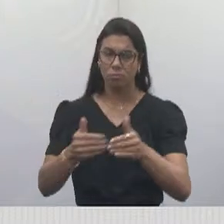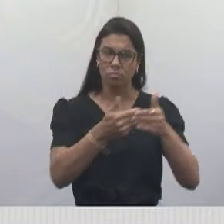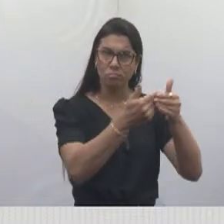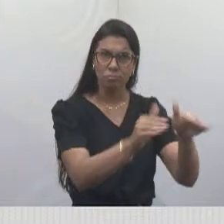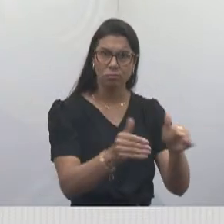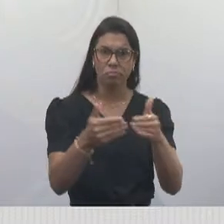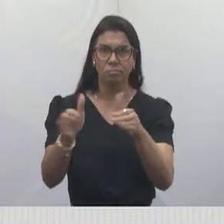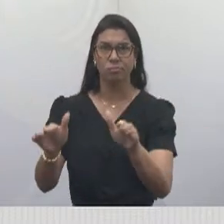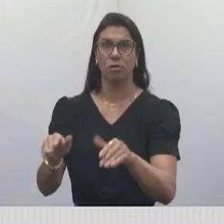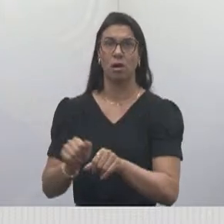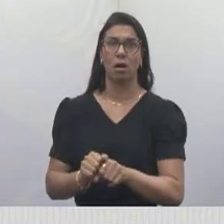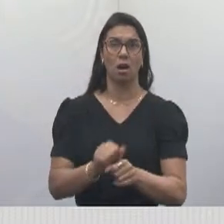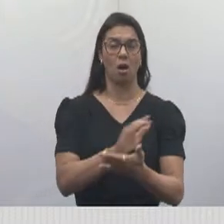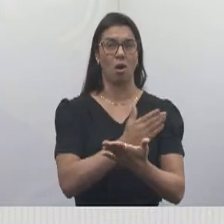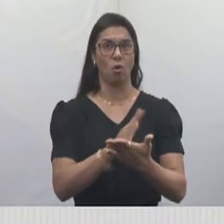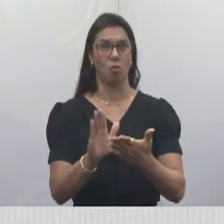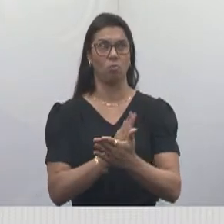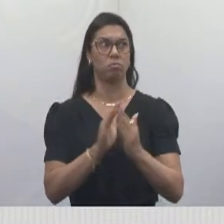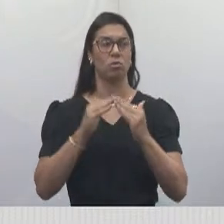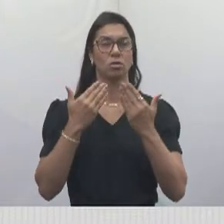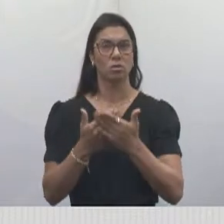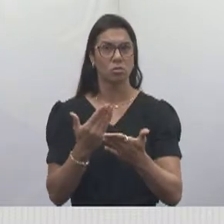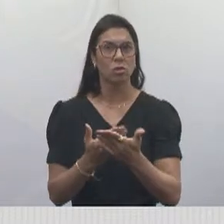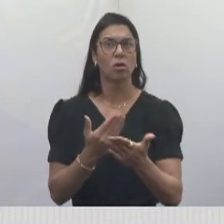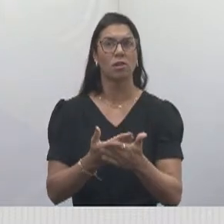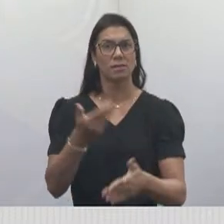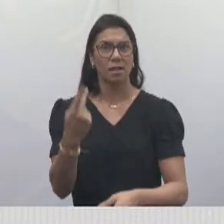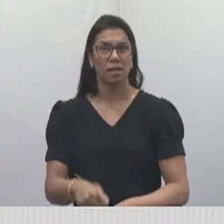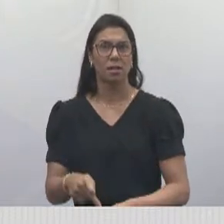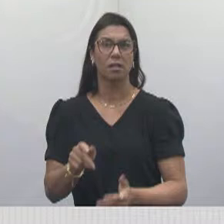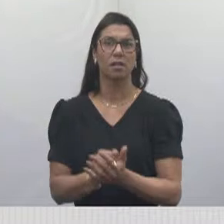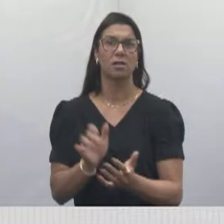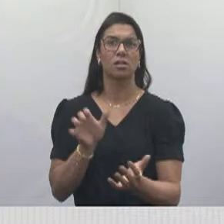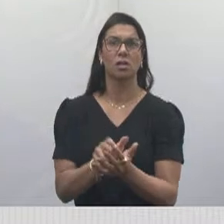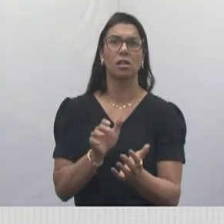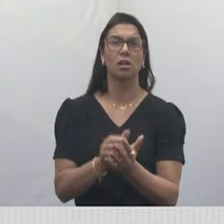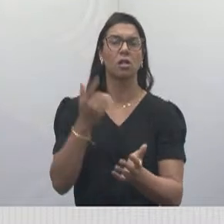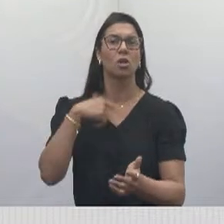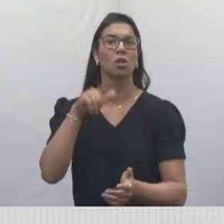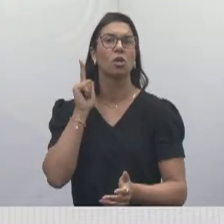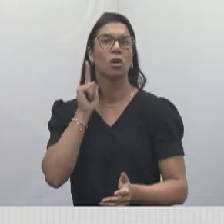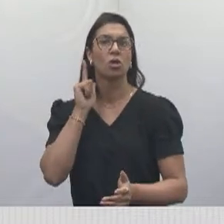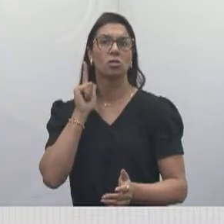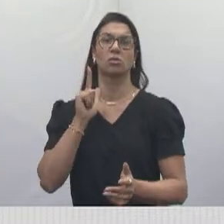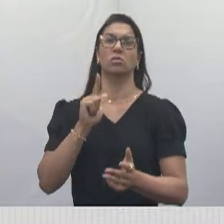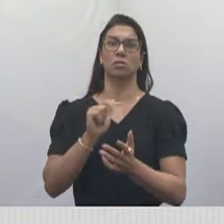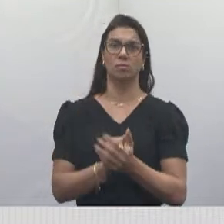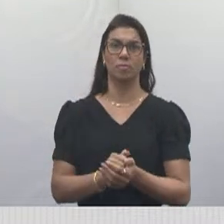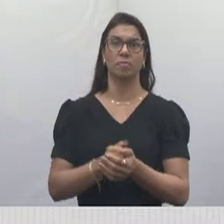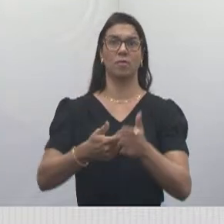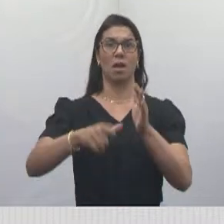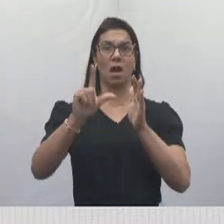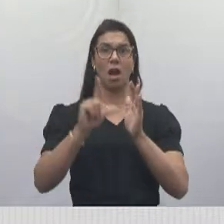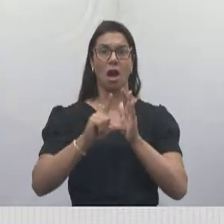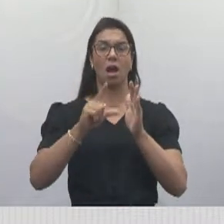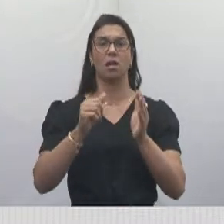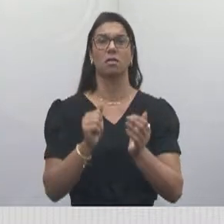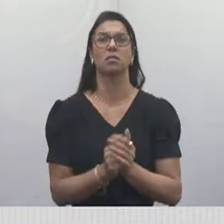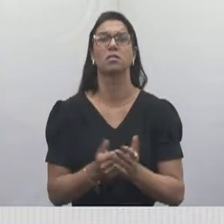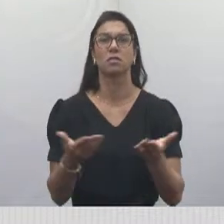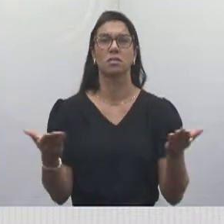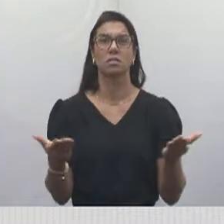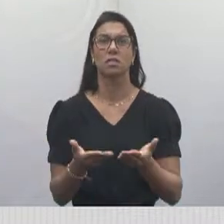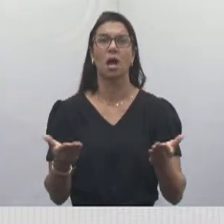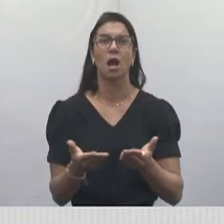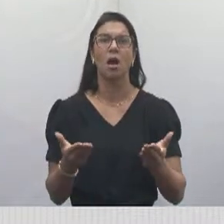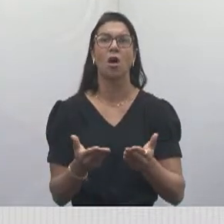Univap, patrimônio do município. Isso permitiu que nós comprássemos o prédio da antiga Anguera e lá tem o Centro de Educação